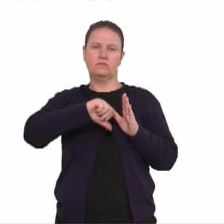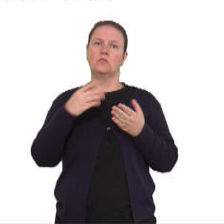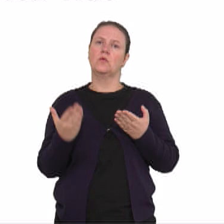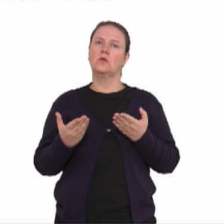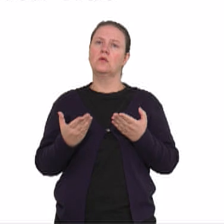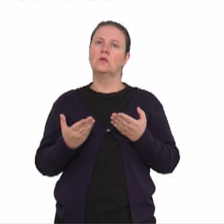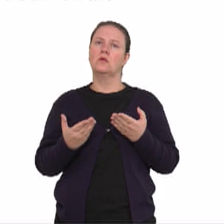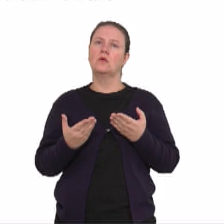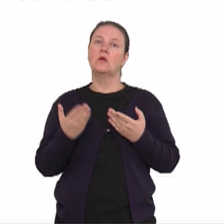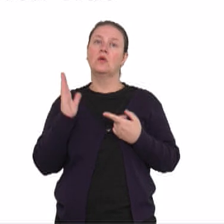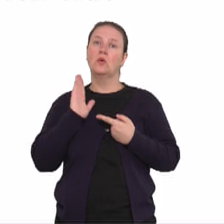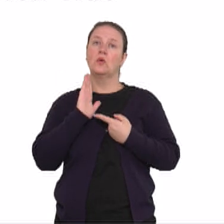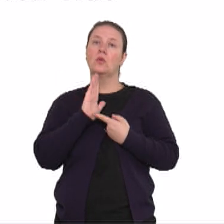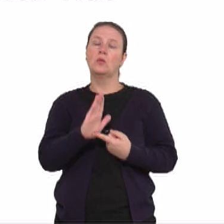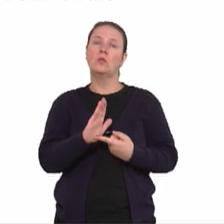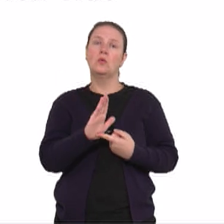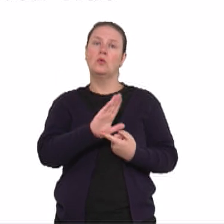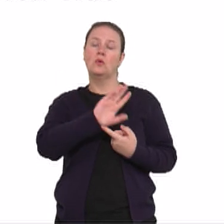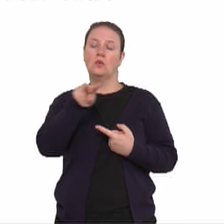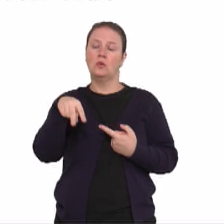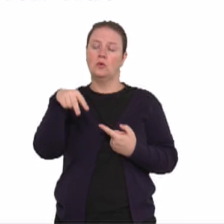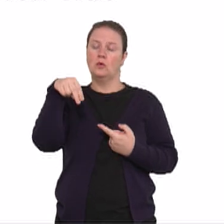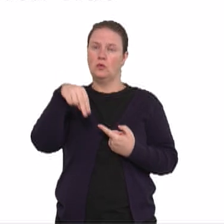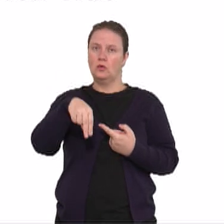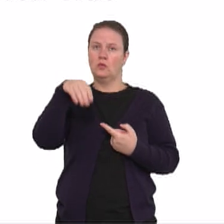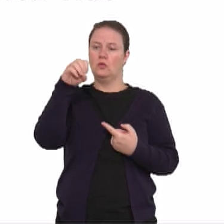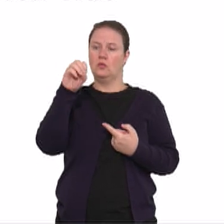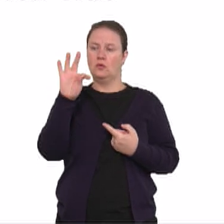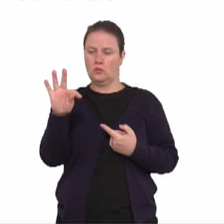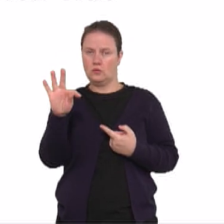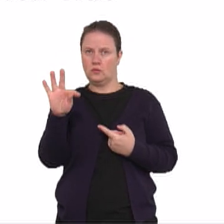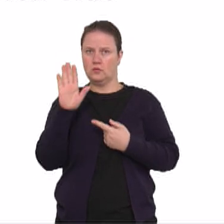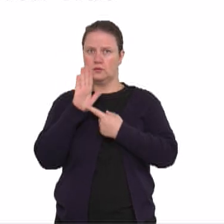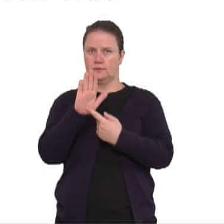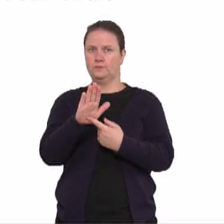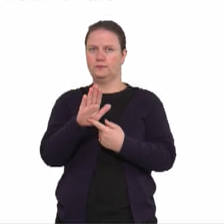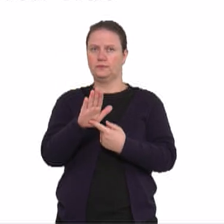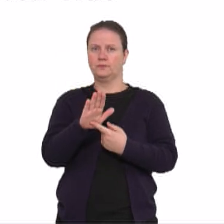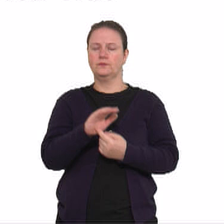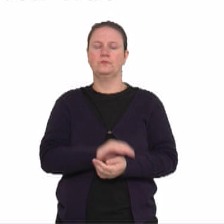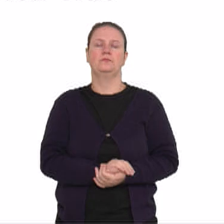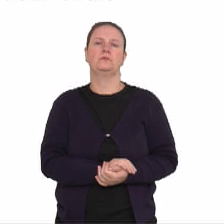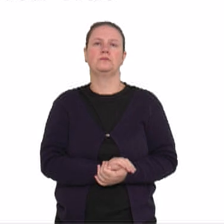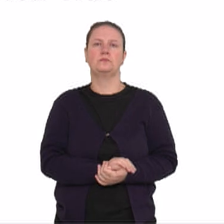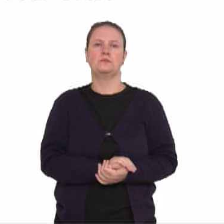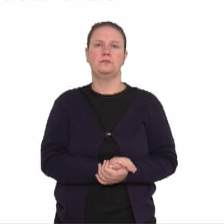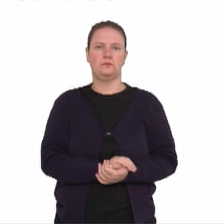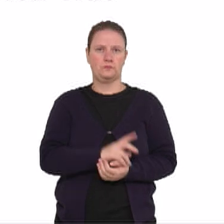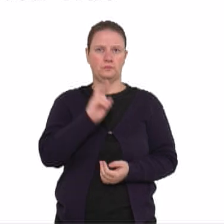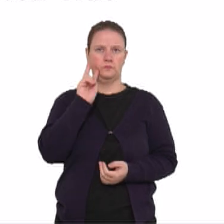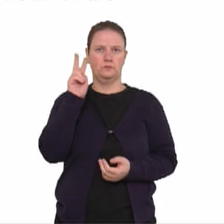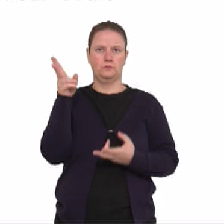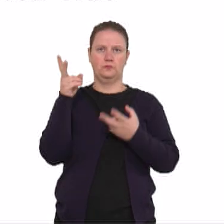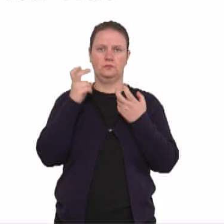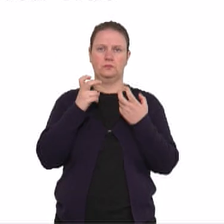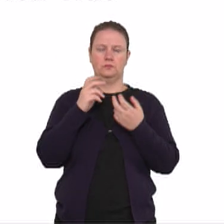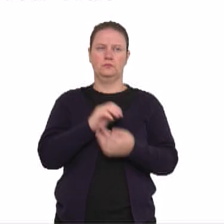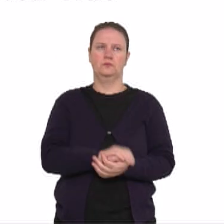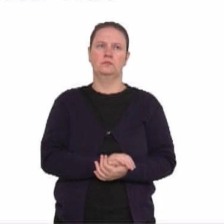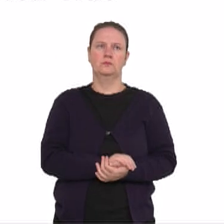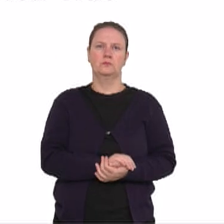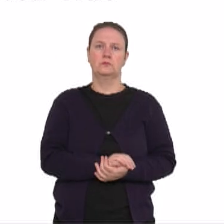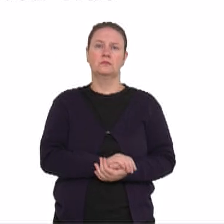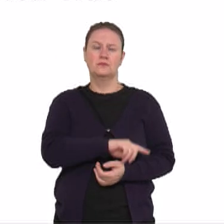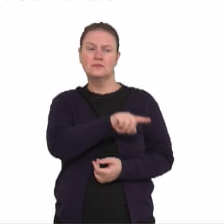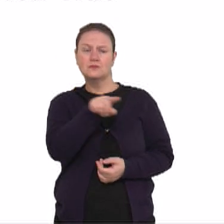coloco not. Depois do were, eu coloco not. They were not studying when I arrived at home.